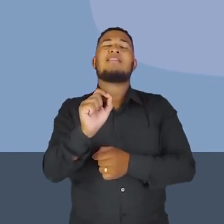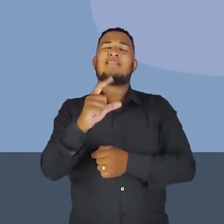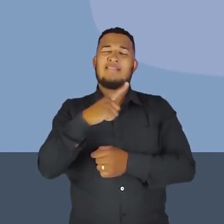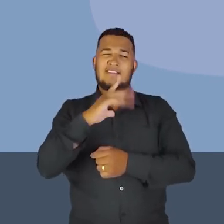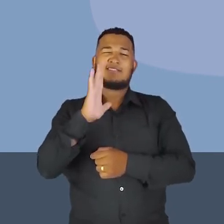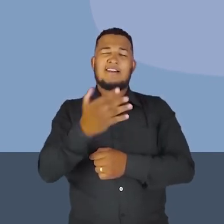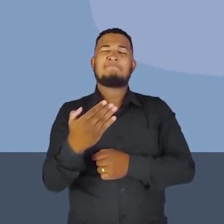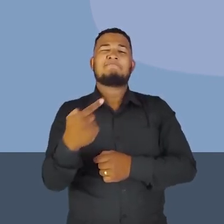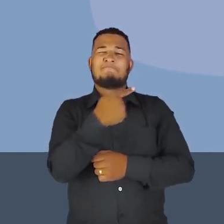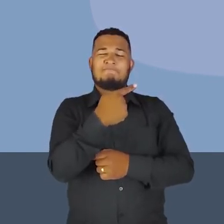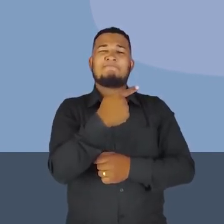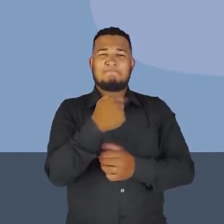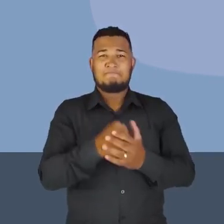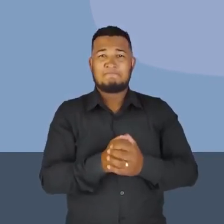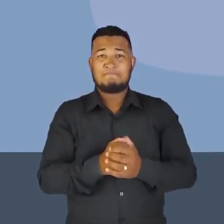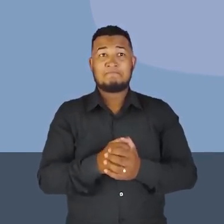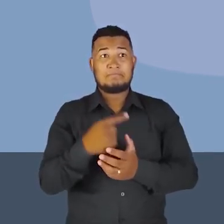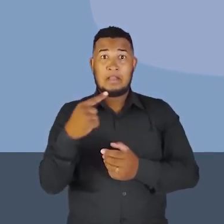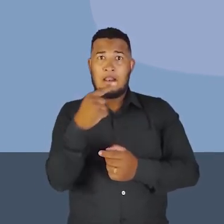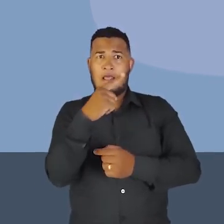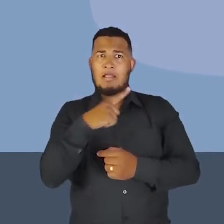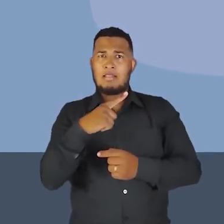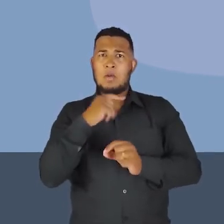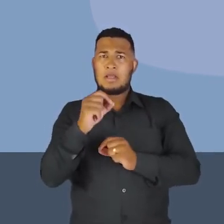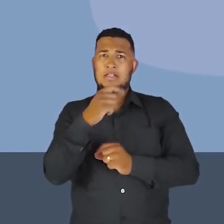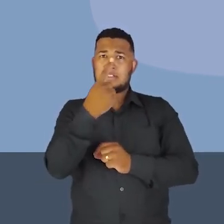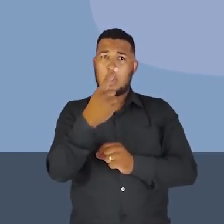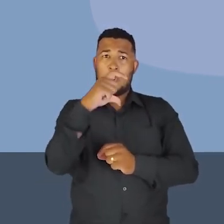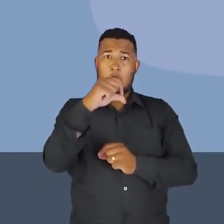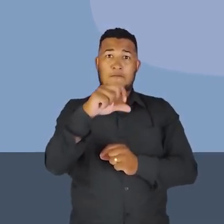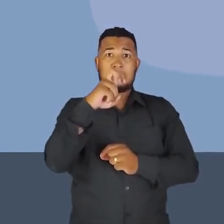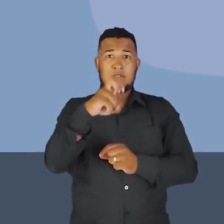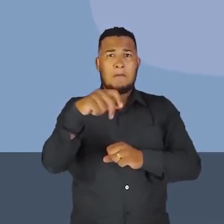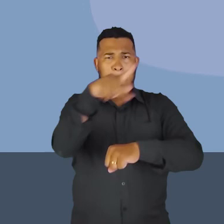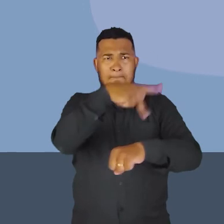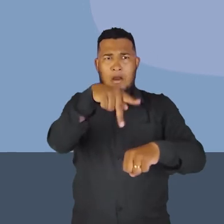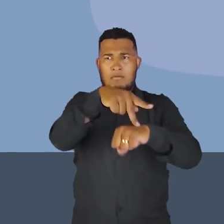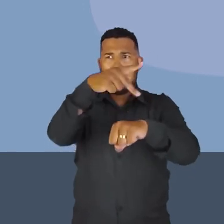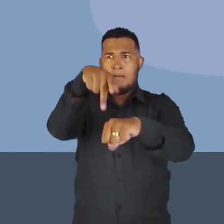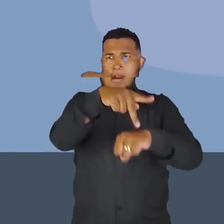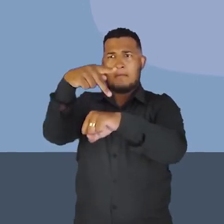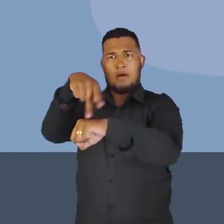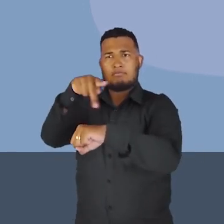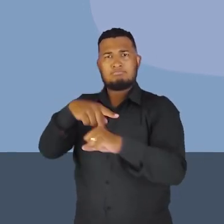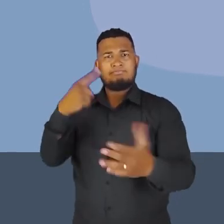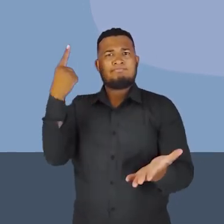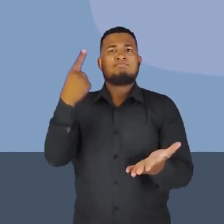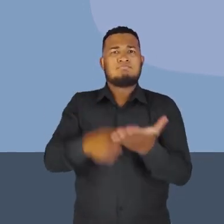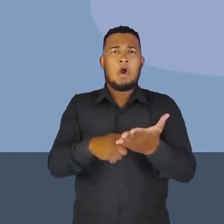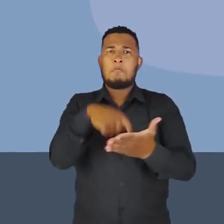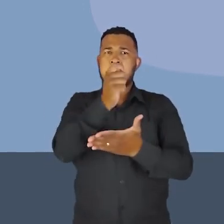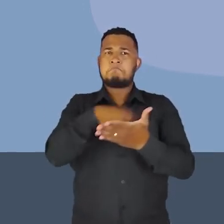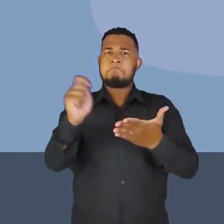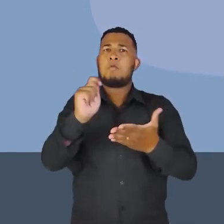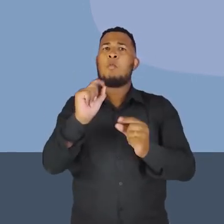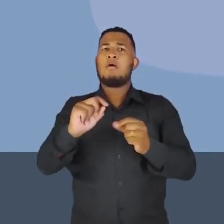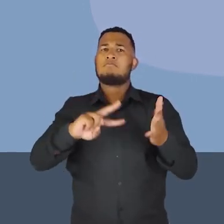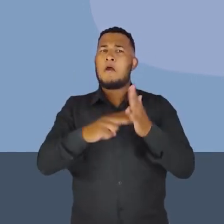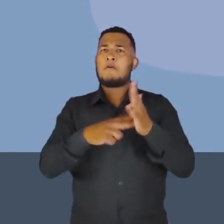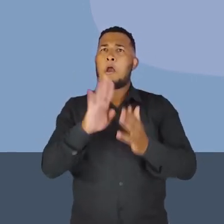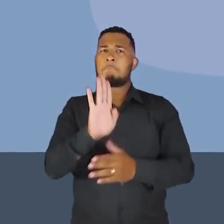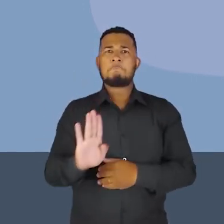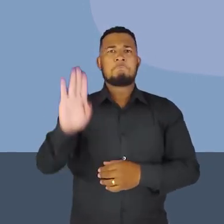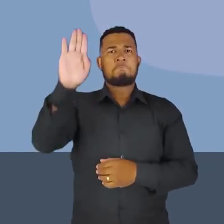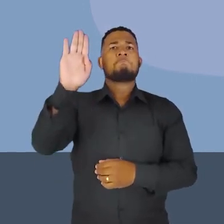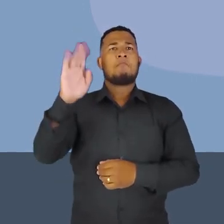francesa, Paris. Lá, 195 países assinaram um documento histórico em que se comprometem a reduzir